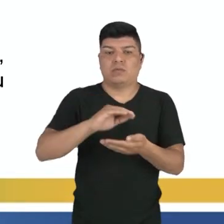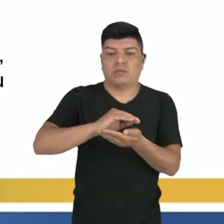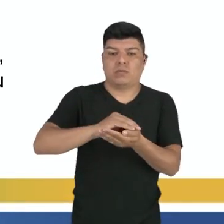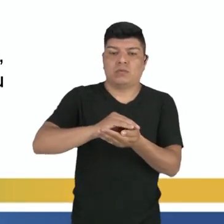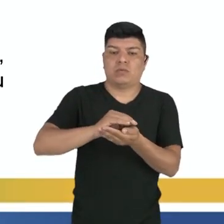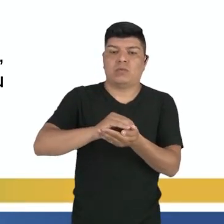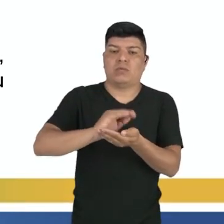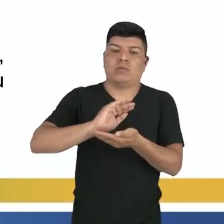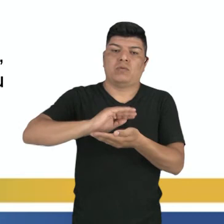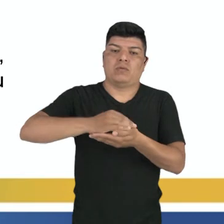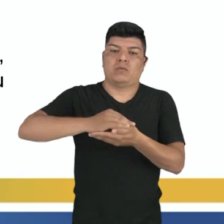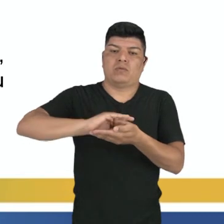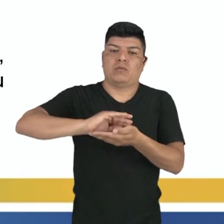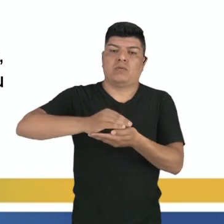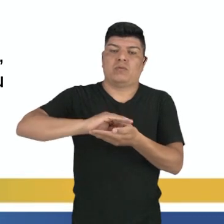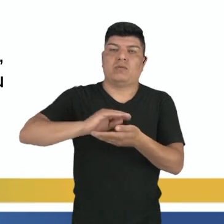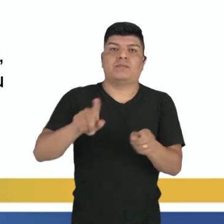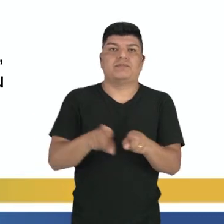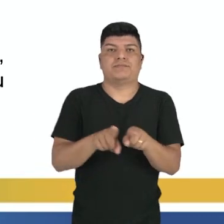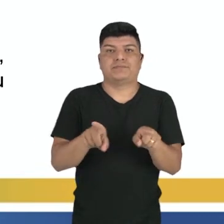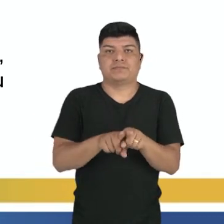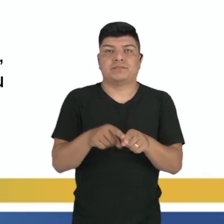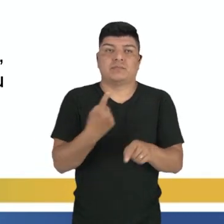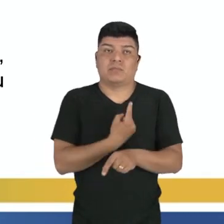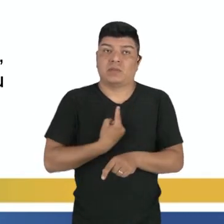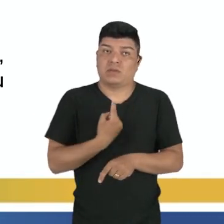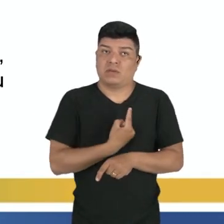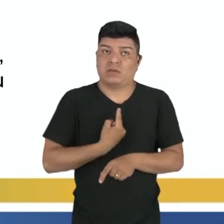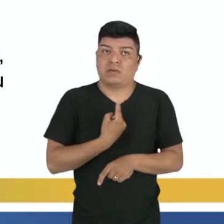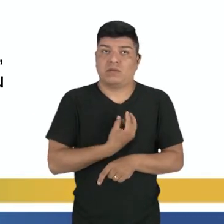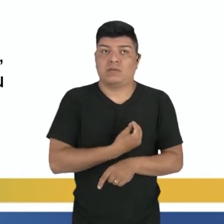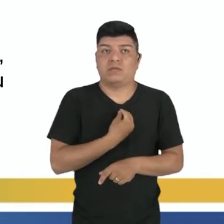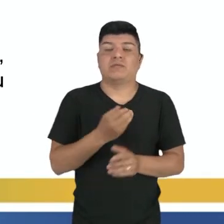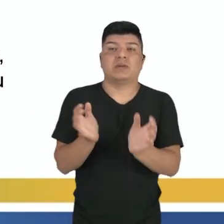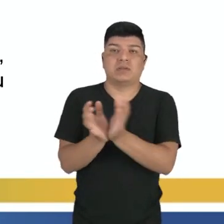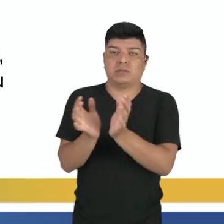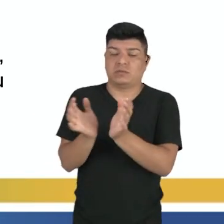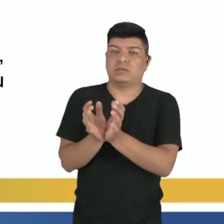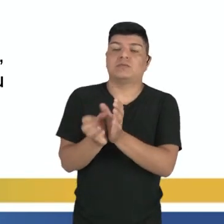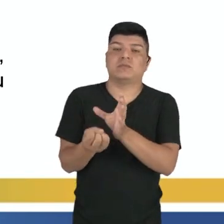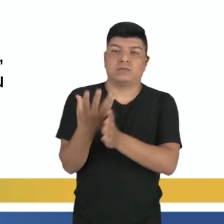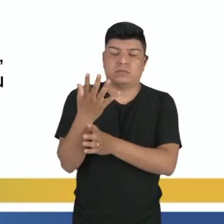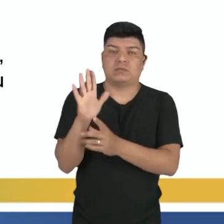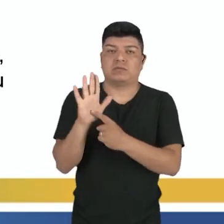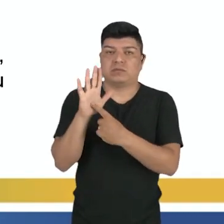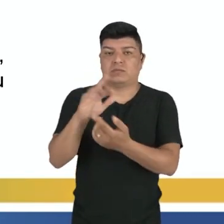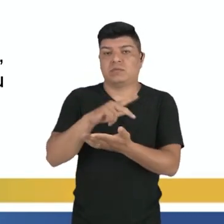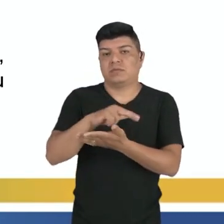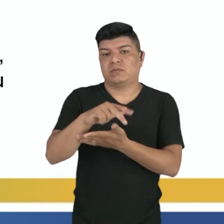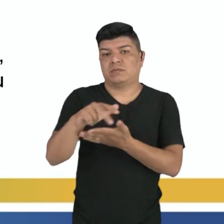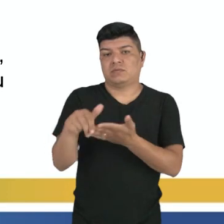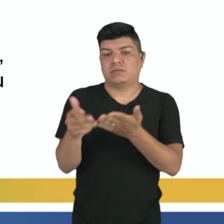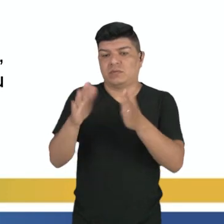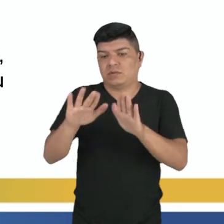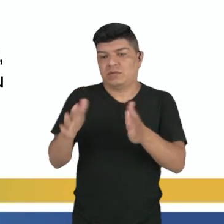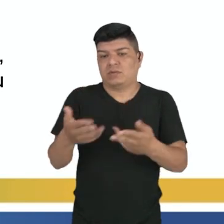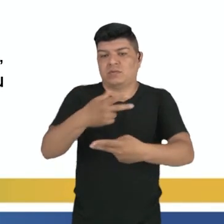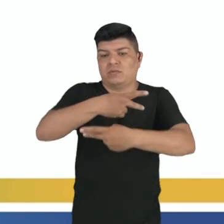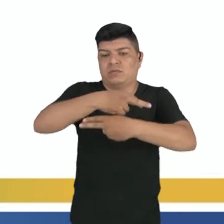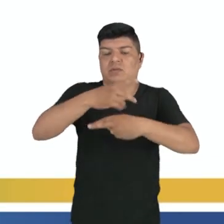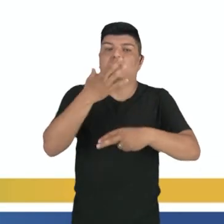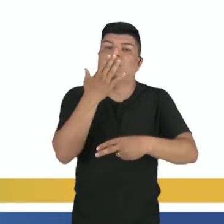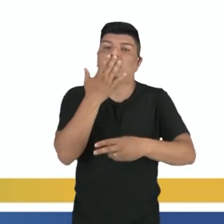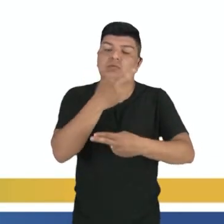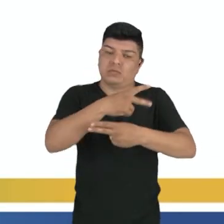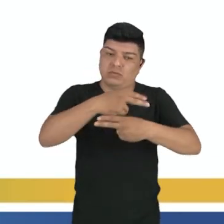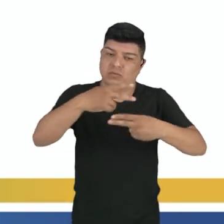ficar sozinhos, podem ficar isolados, como podem ficar formando colônias aí, apresentando várias formas e várias cores